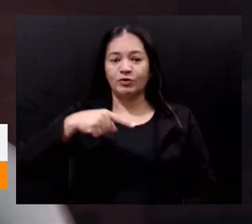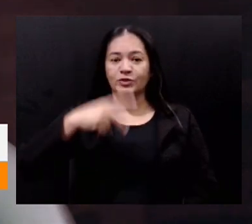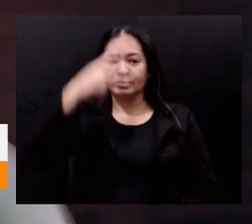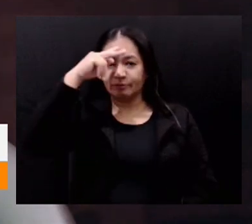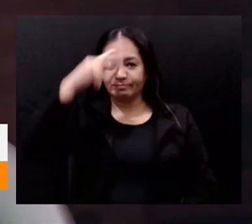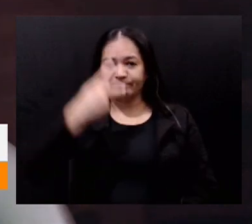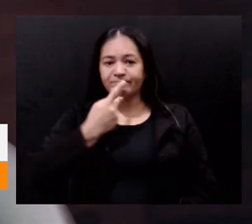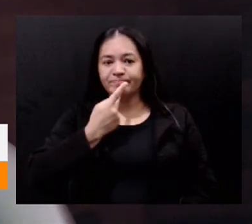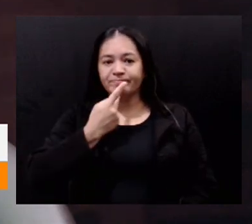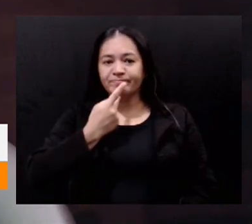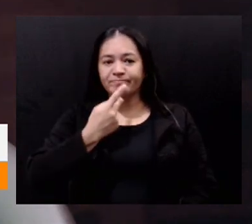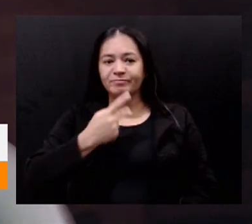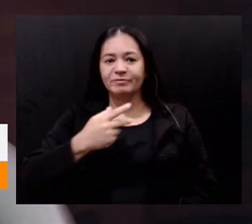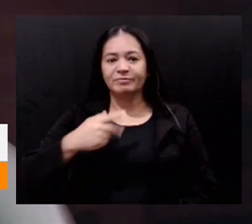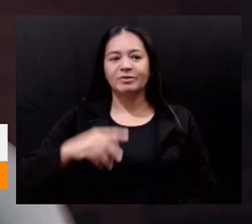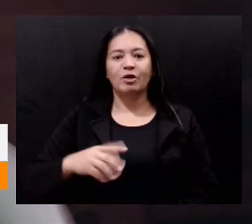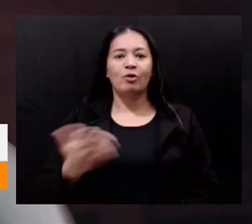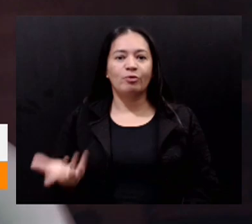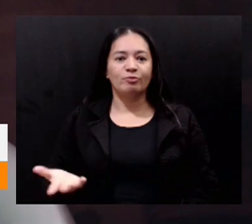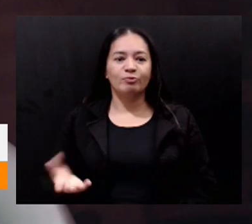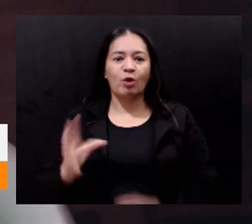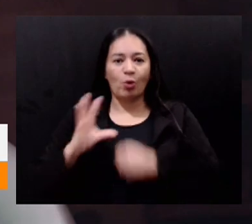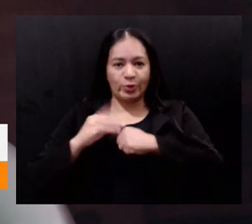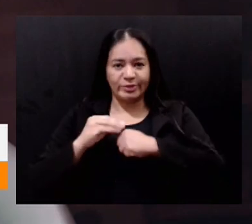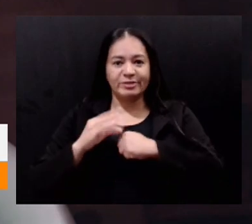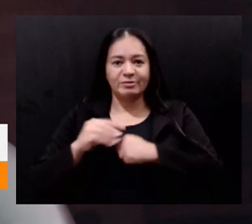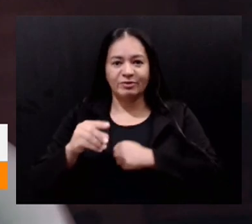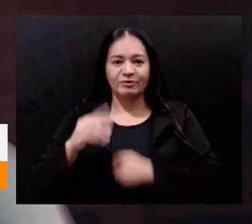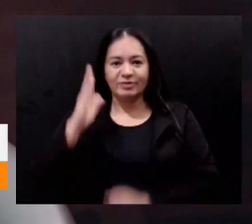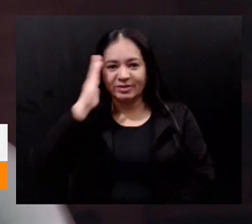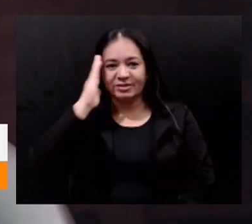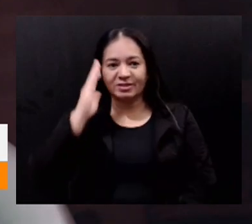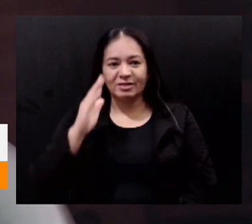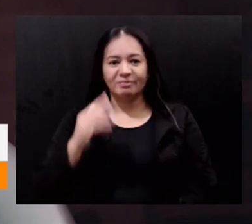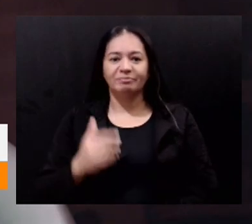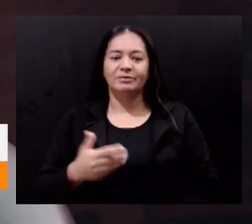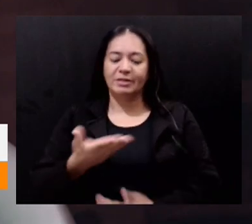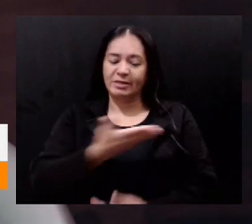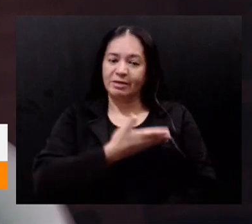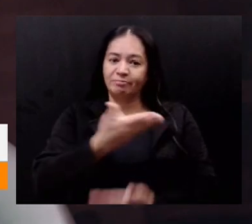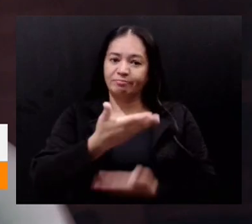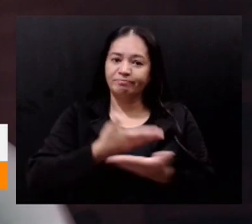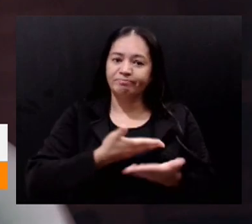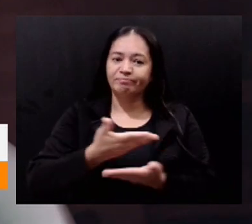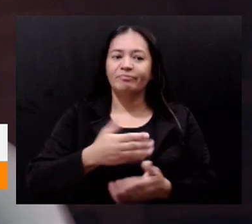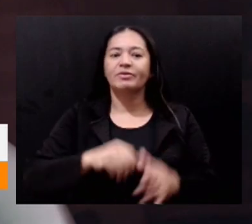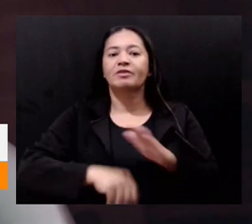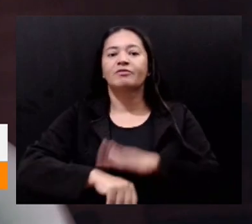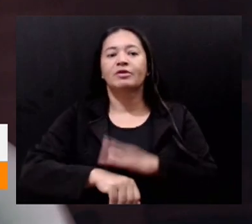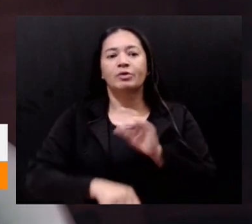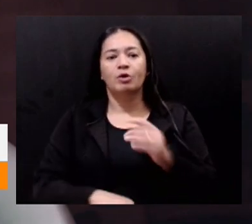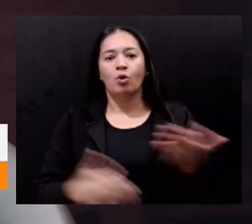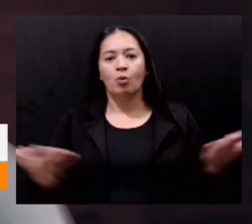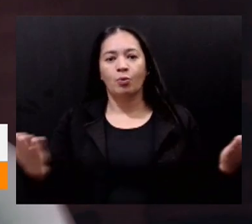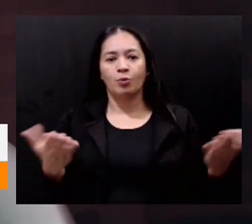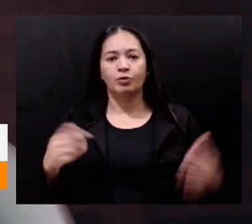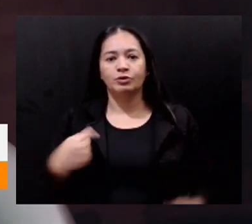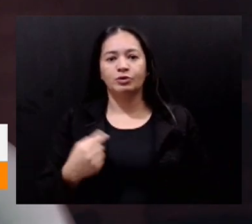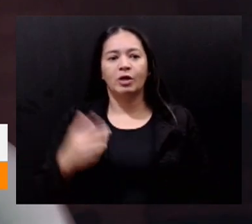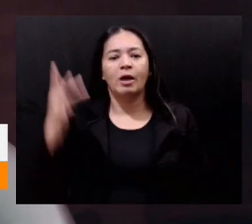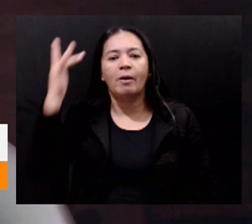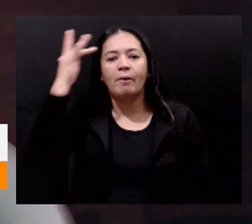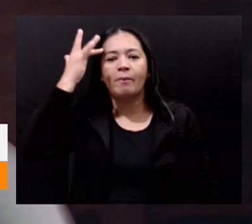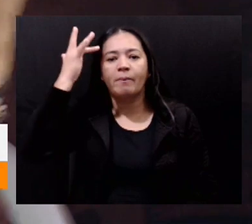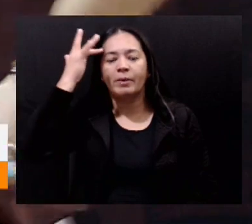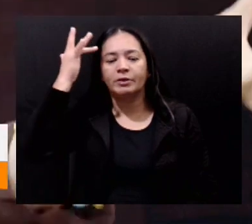que é do outro. E isso interfere muito na amizade. Faz Uhum. com que a gente hoje tenha um amadurecimento melhor para eu